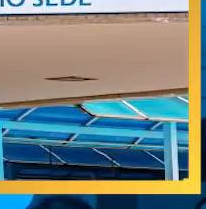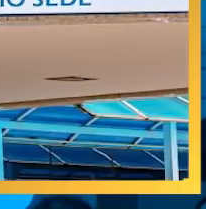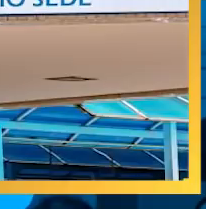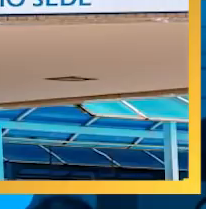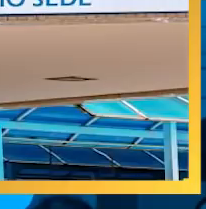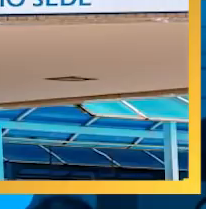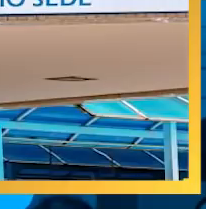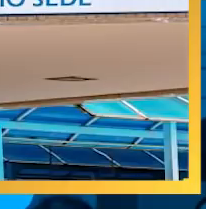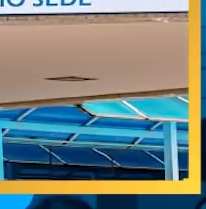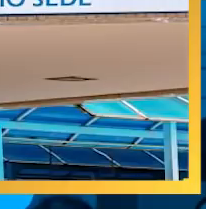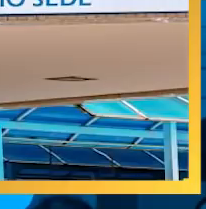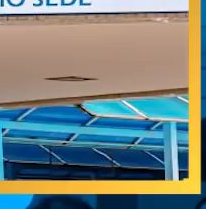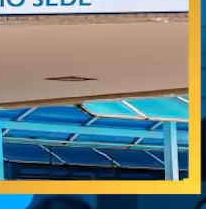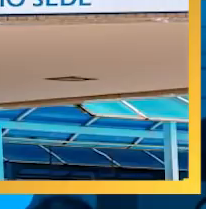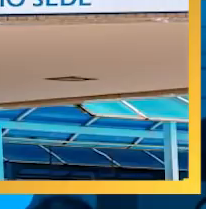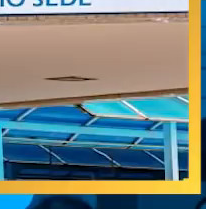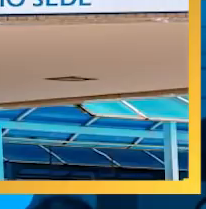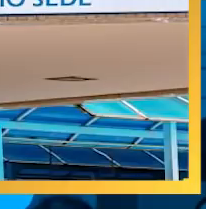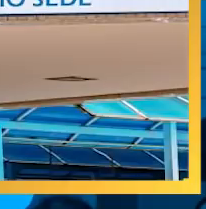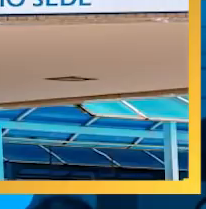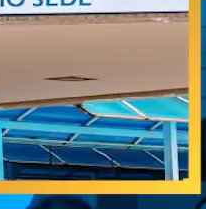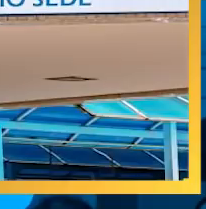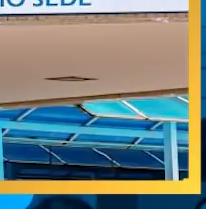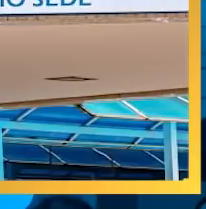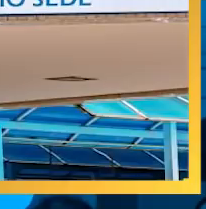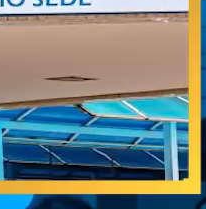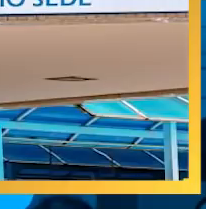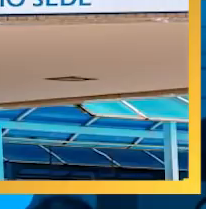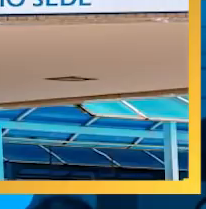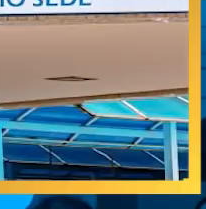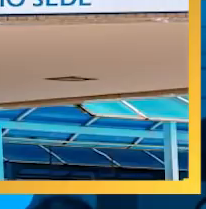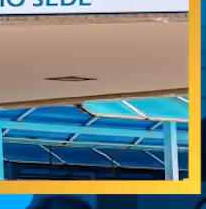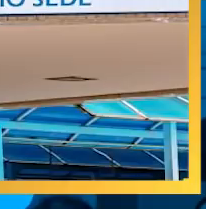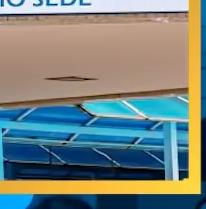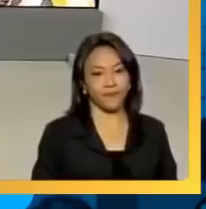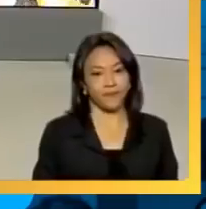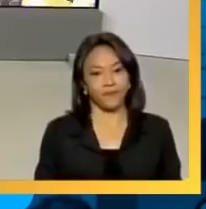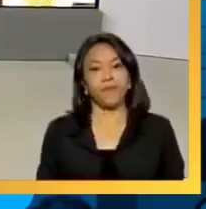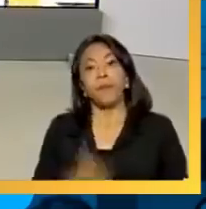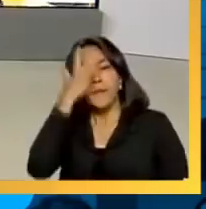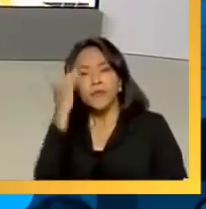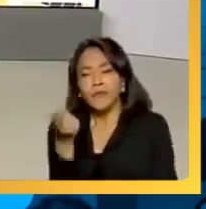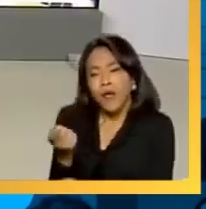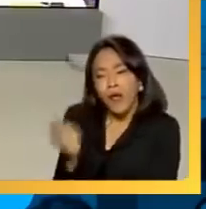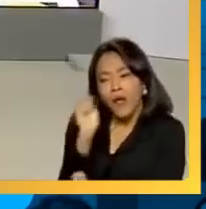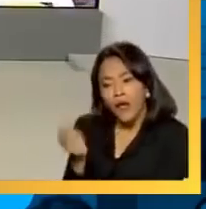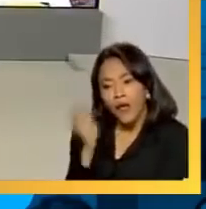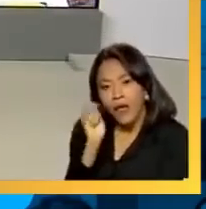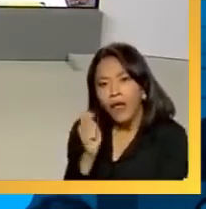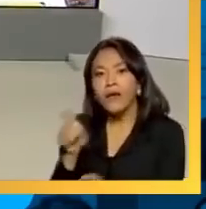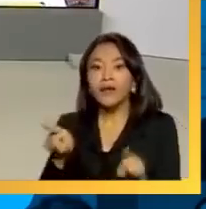Confere o vídeo aí, que eu tenho certeza que pode ajudar você ou alguém da sua família. Pescadores artesanais e